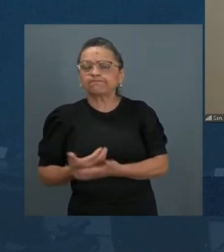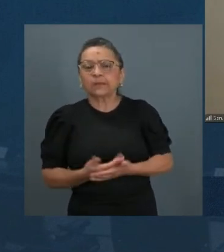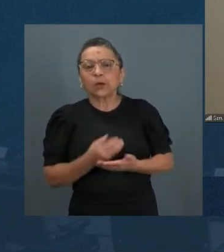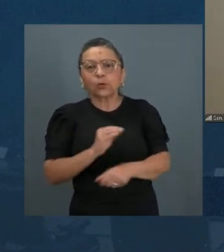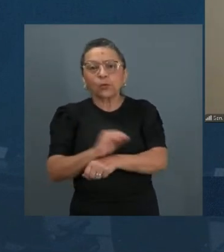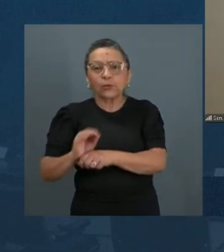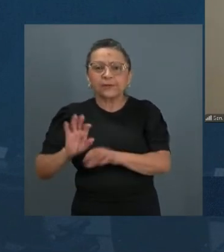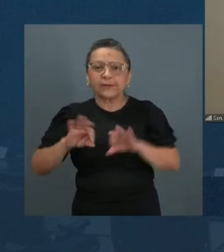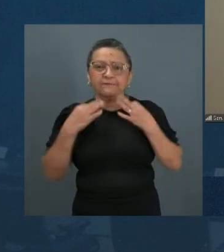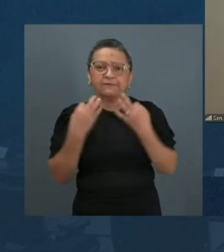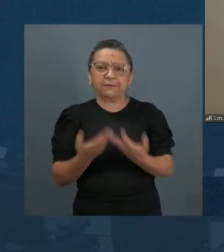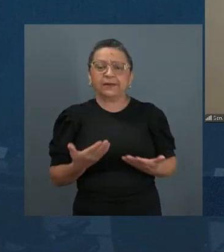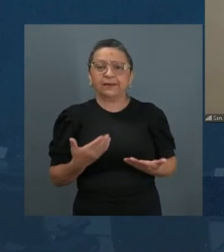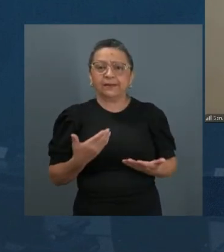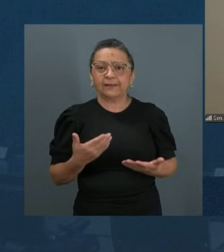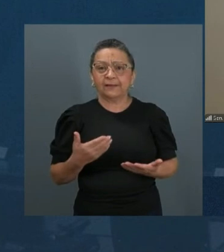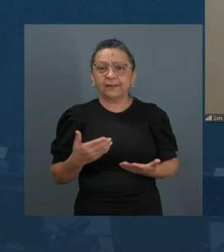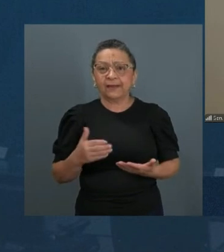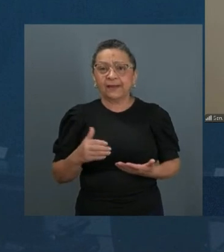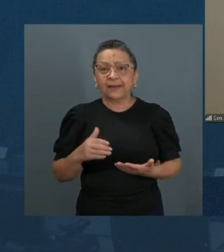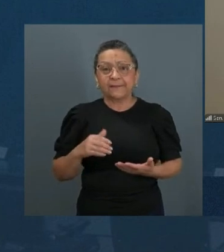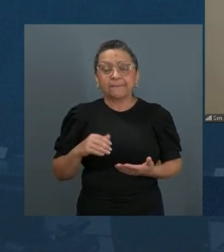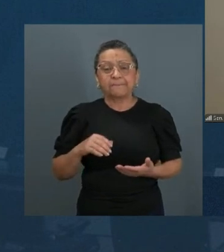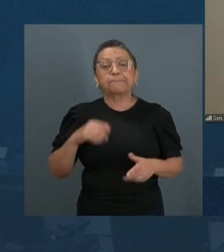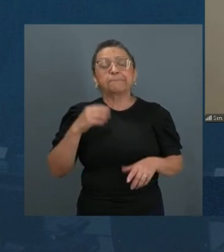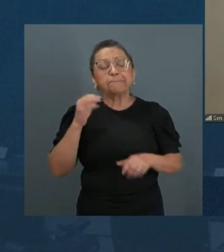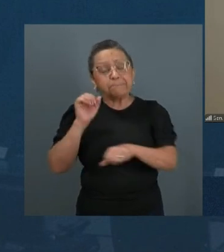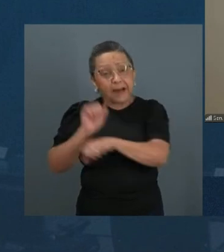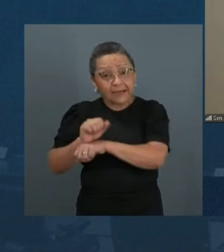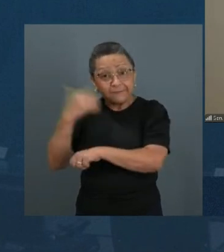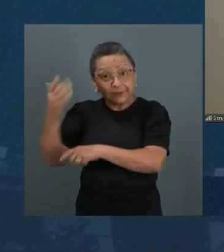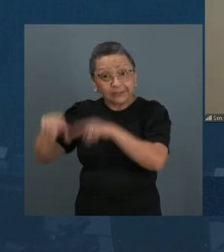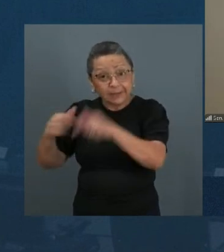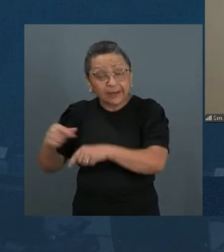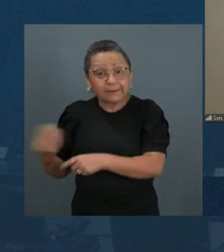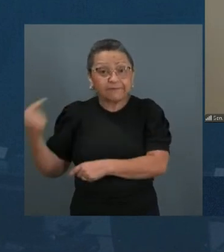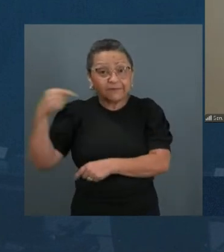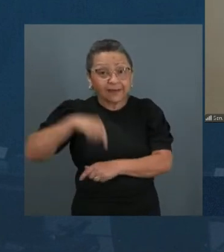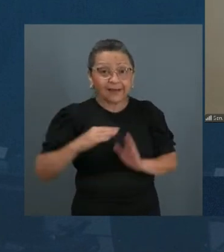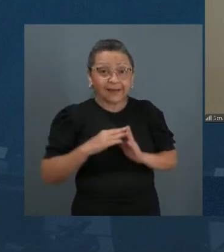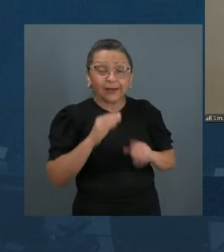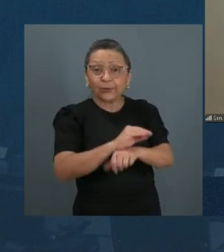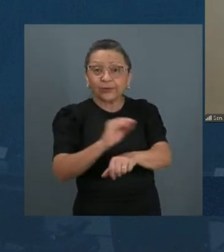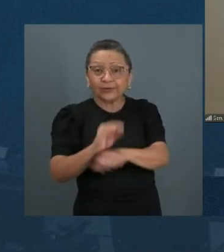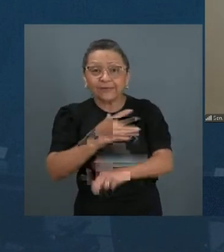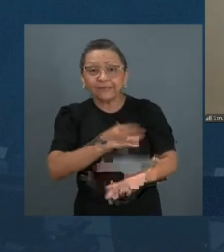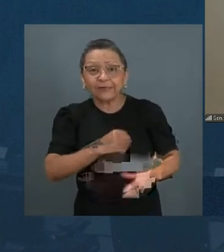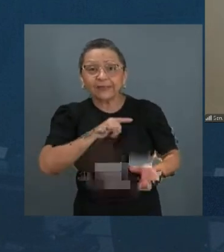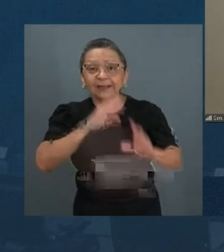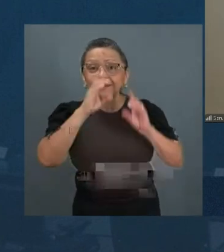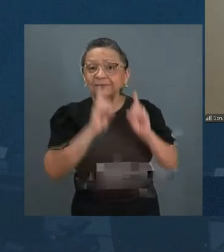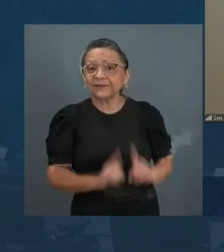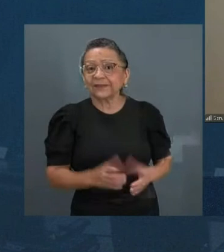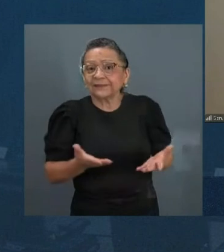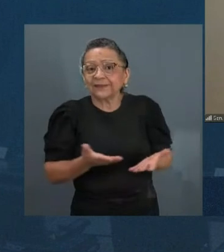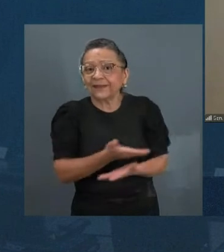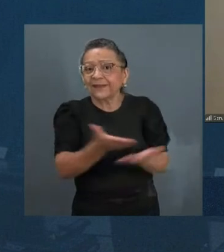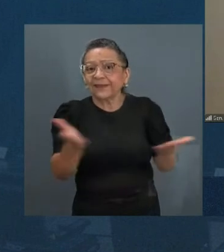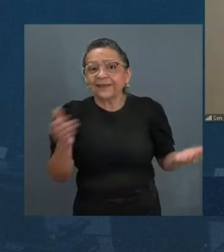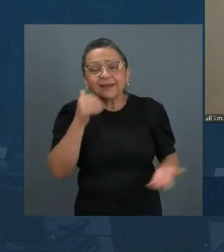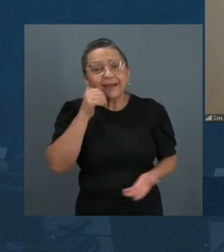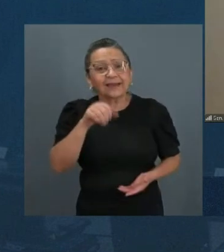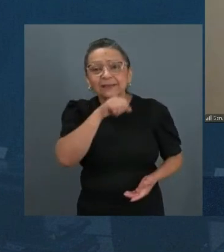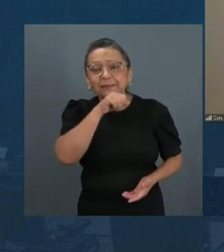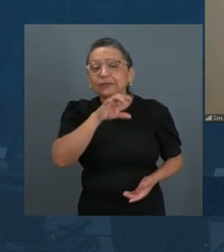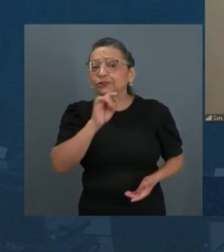família. Elas param de trabalhar para cuidar desses filhos que têm deficiência. E ela só